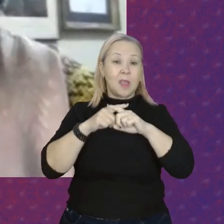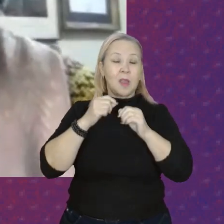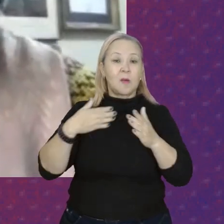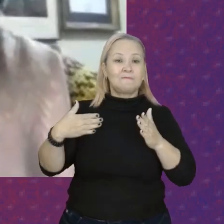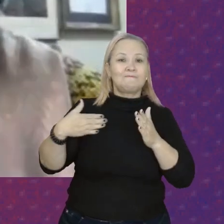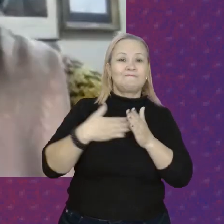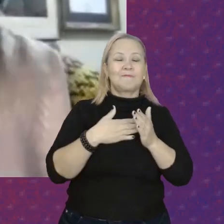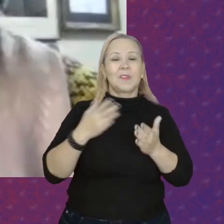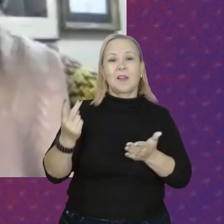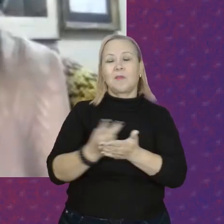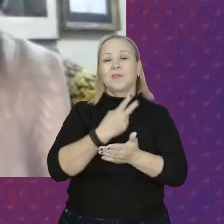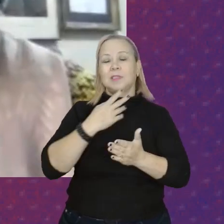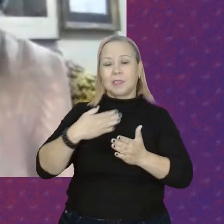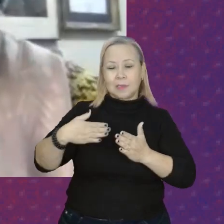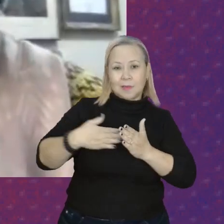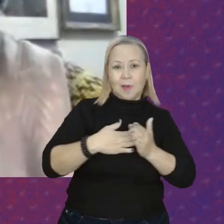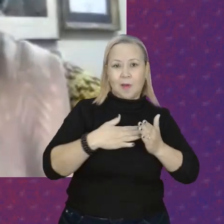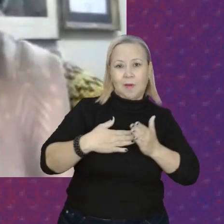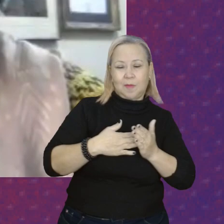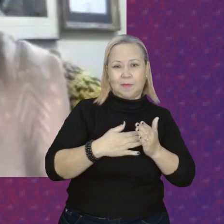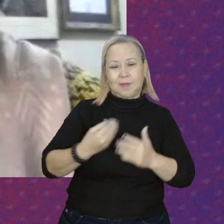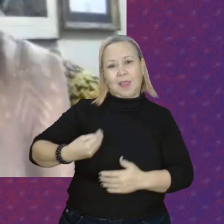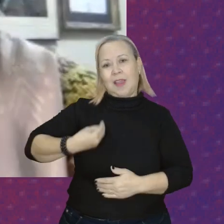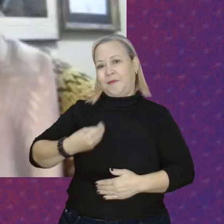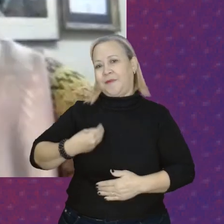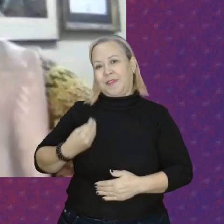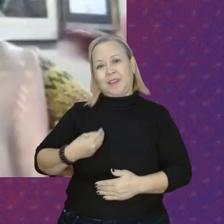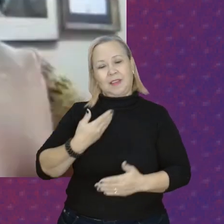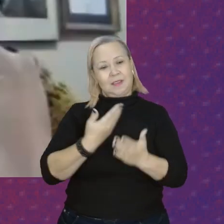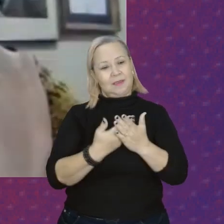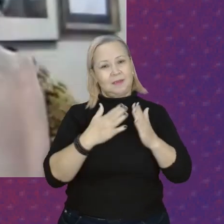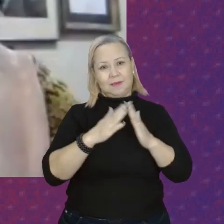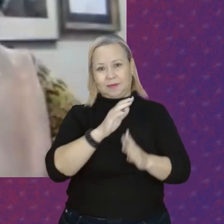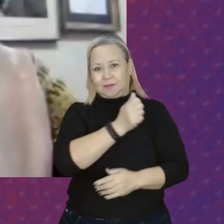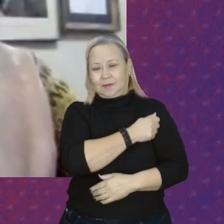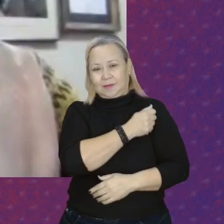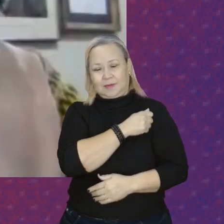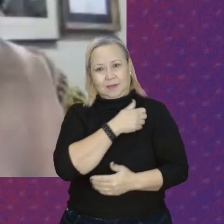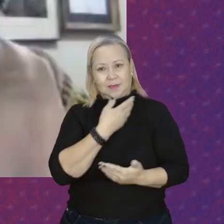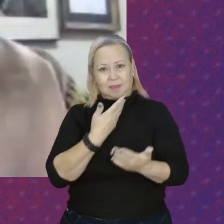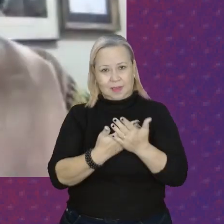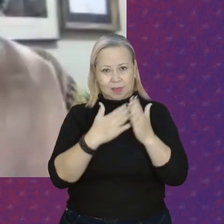interrupção de inúmeras trajetórias escolares. Então, é a partir da Lei